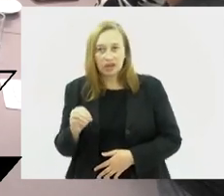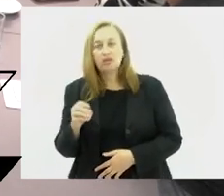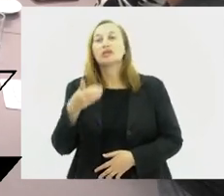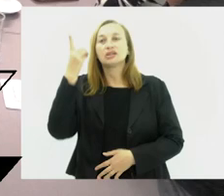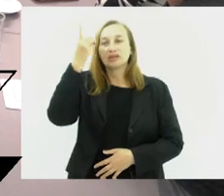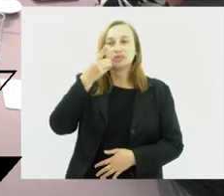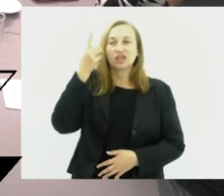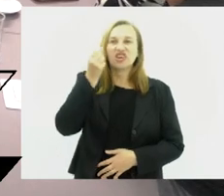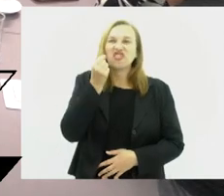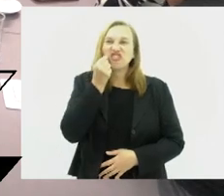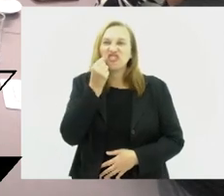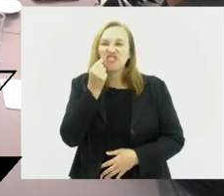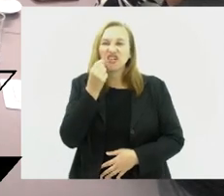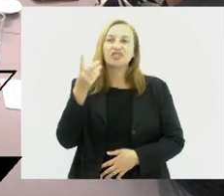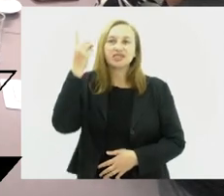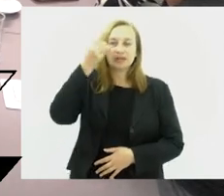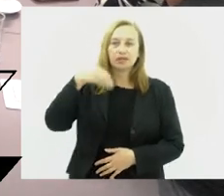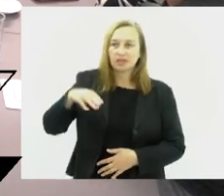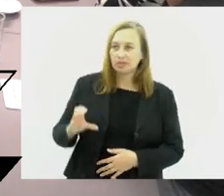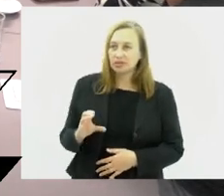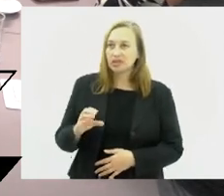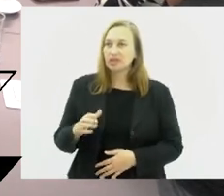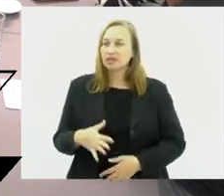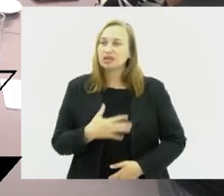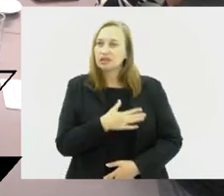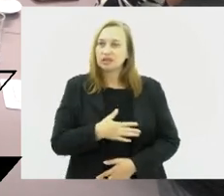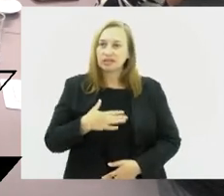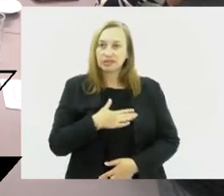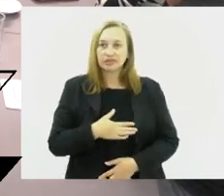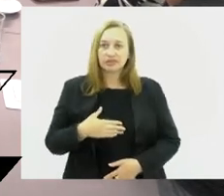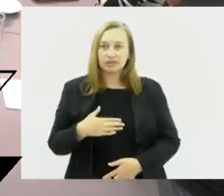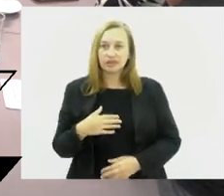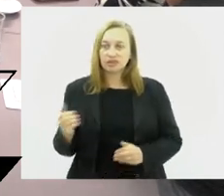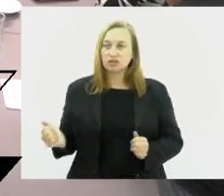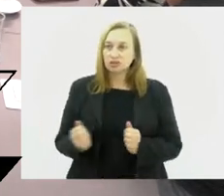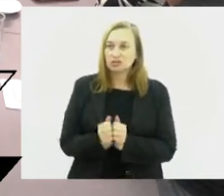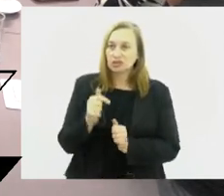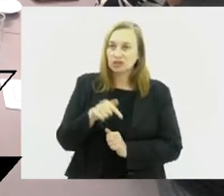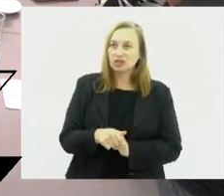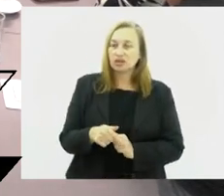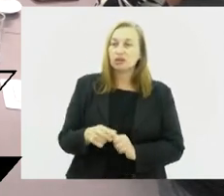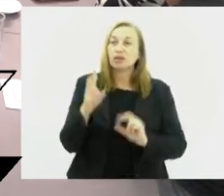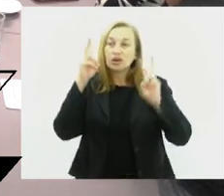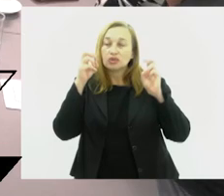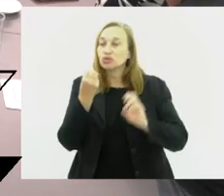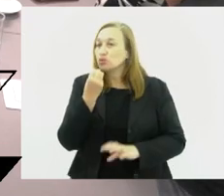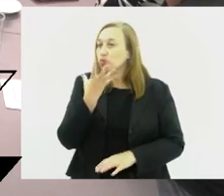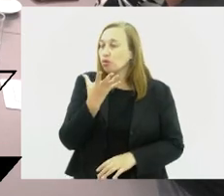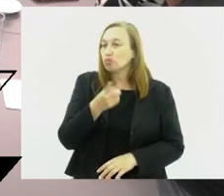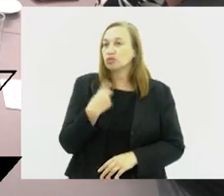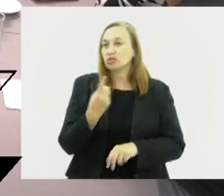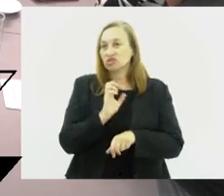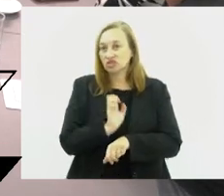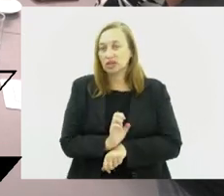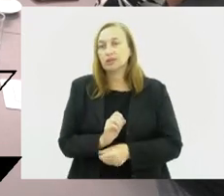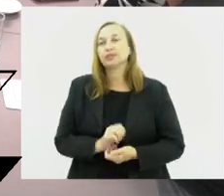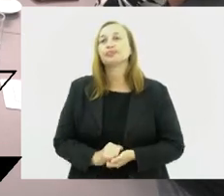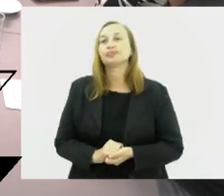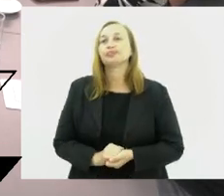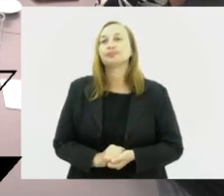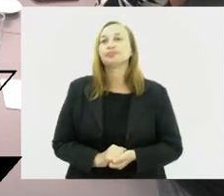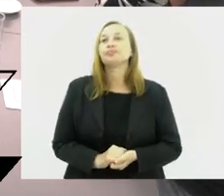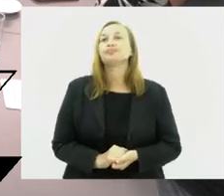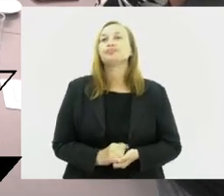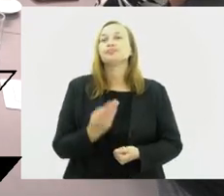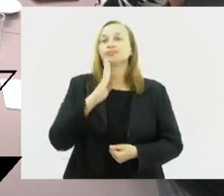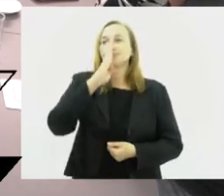Ratin. Prazer estar aqui, assunto de extrema relevância para a gente, extrema relevância para o nosso Estado. O Corpo de